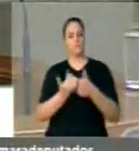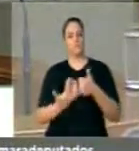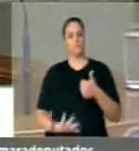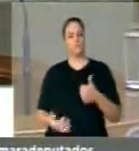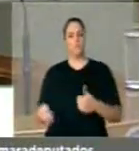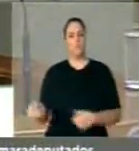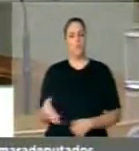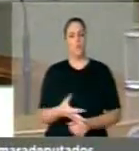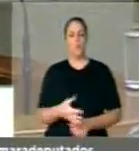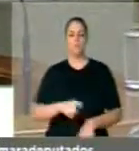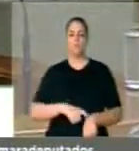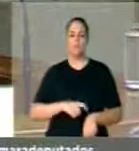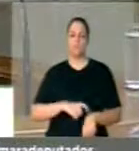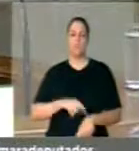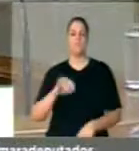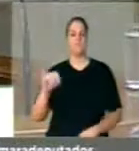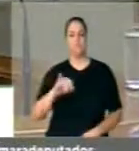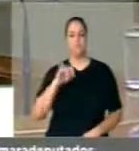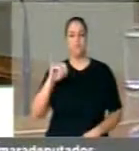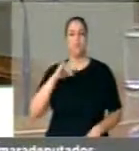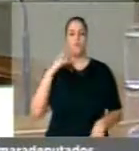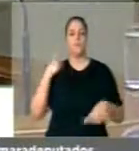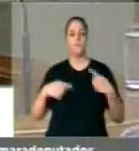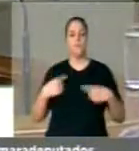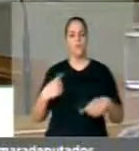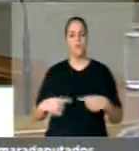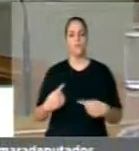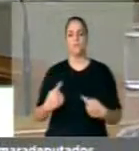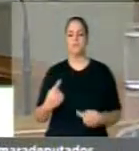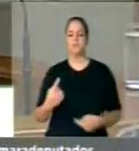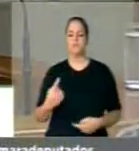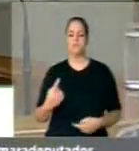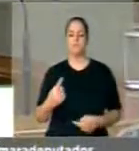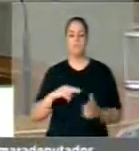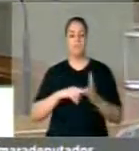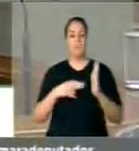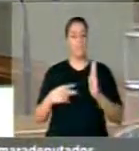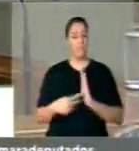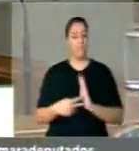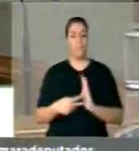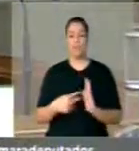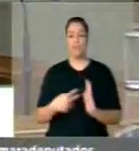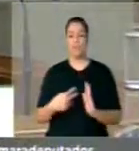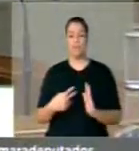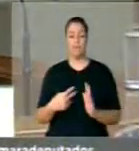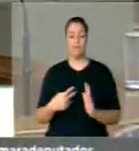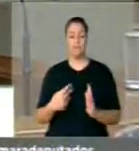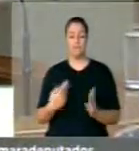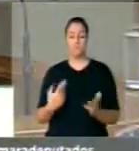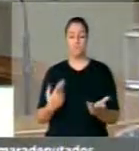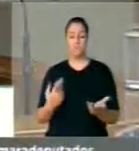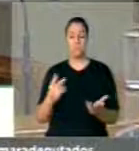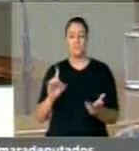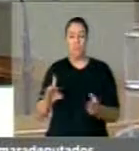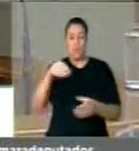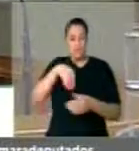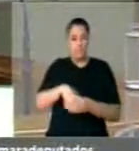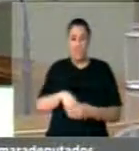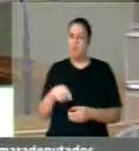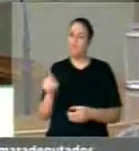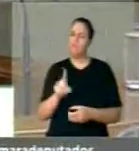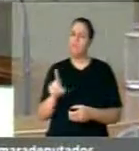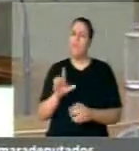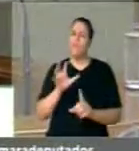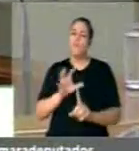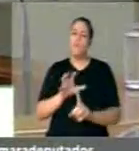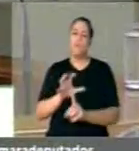político cuja importância e significado extrapolam o âmbito desta instituição, especialmente